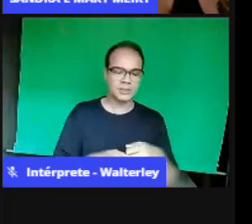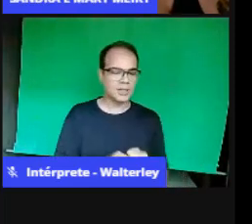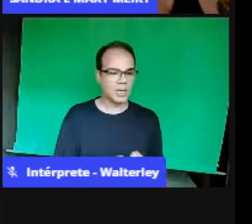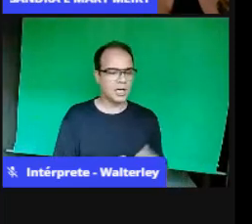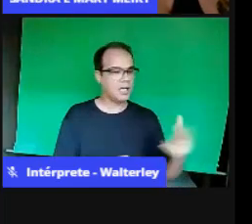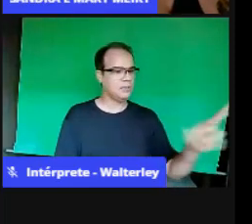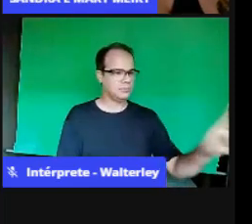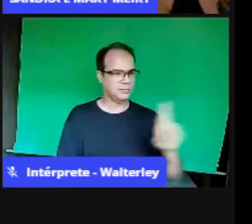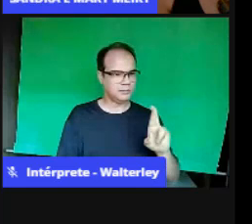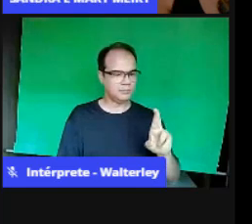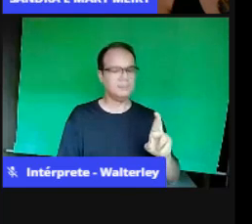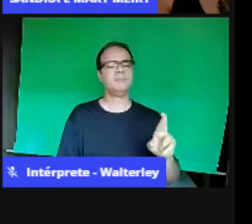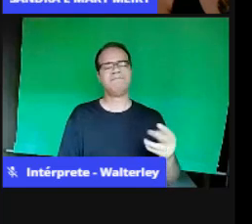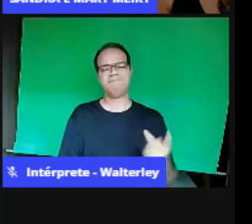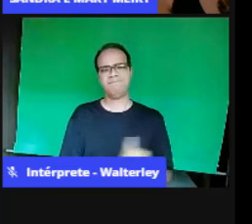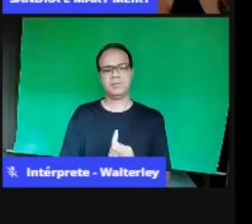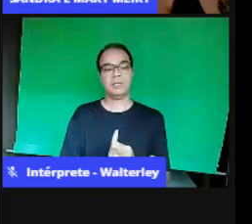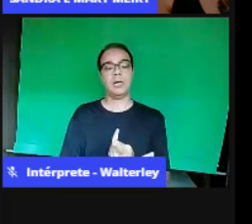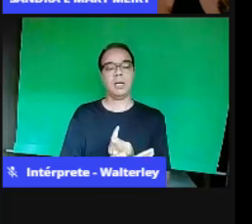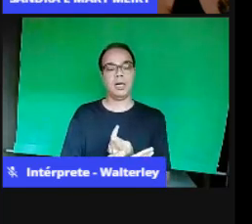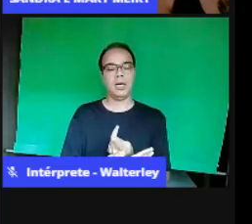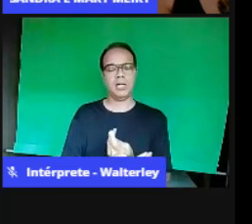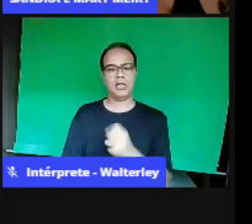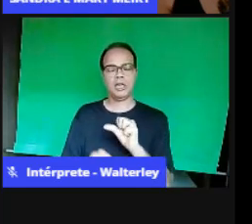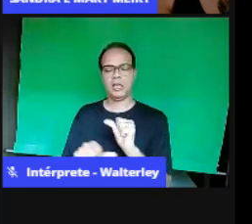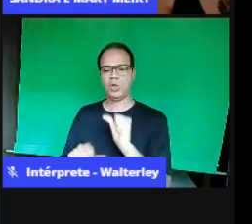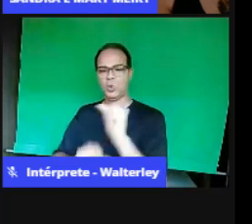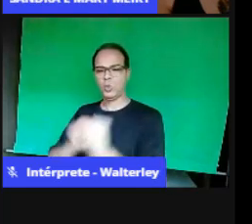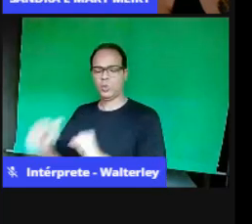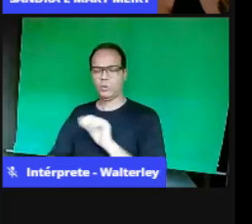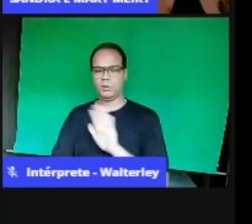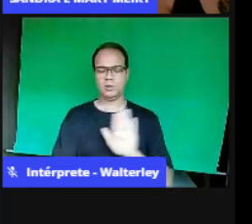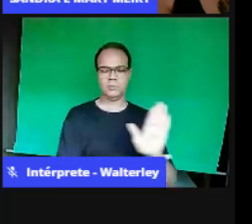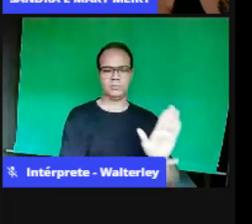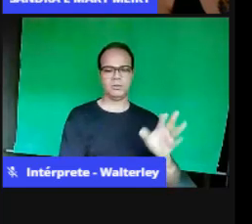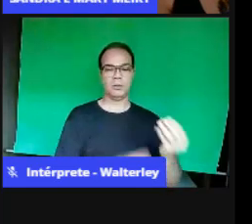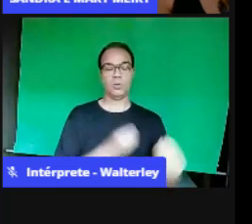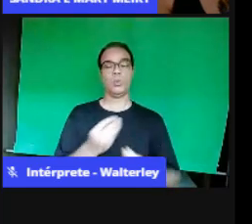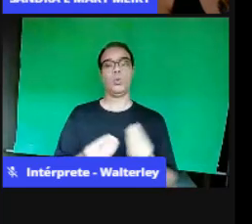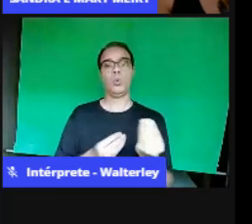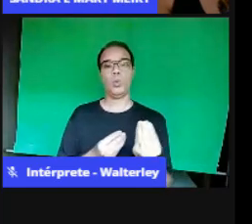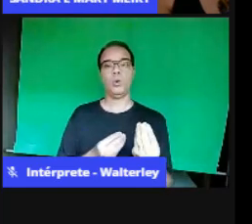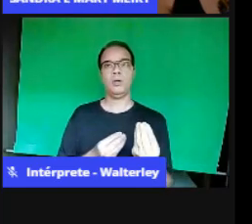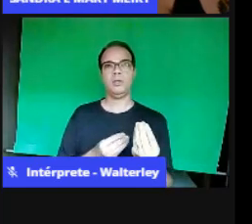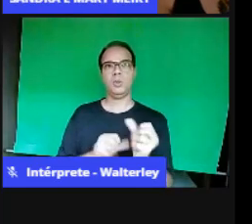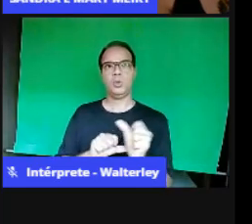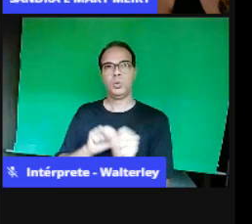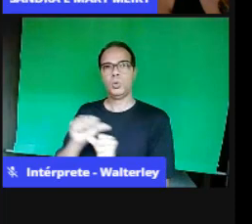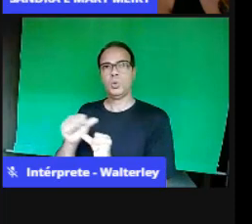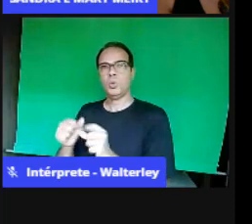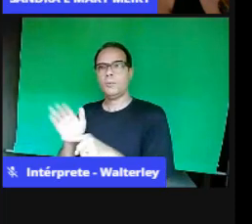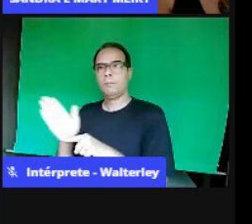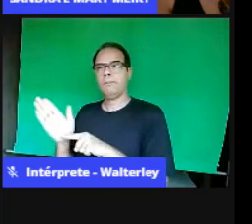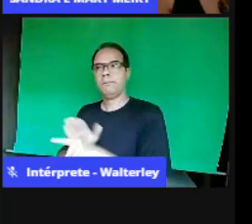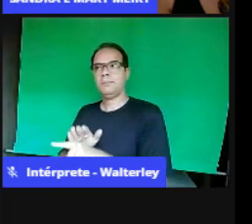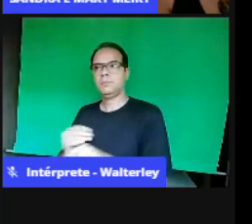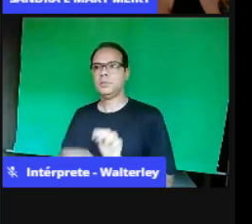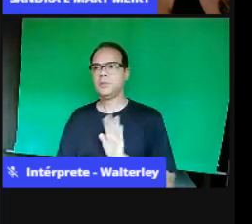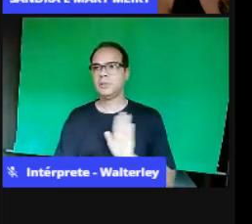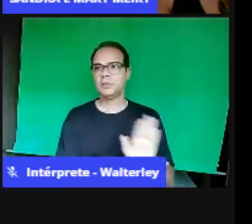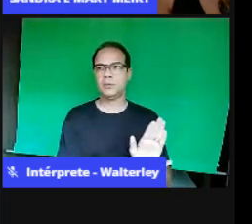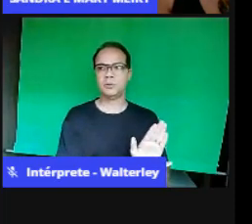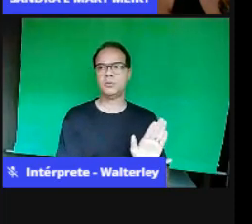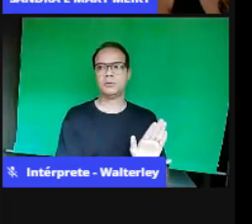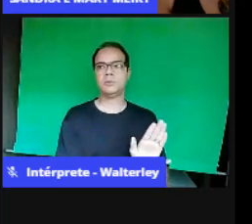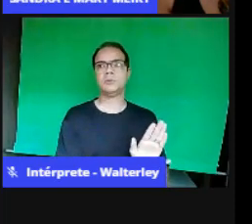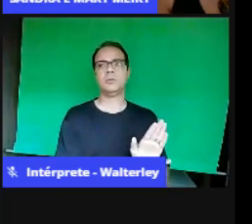no momento, você repensar em novas situações, né, que possam ser aplicadas, e aí realmente levar